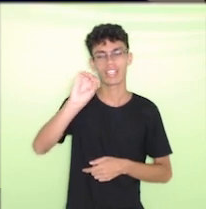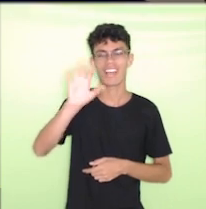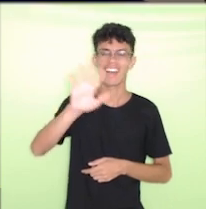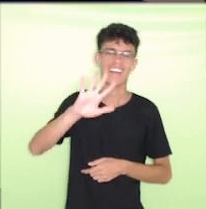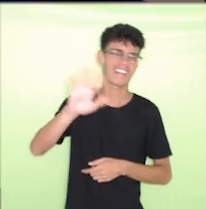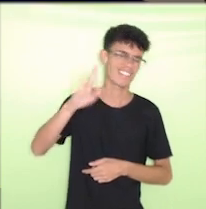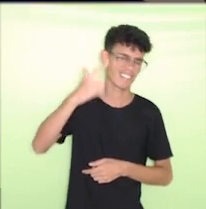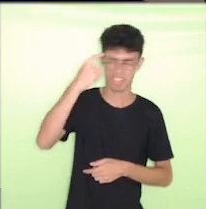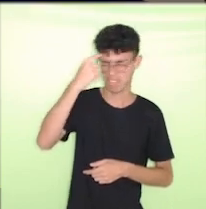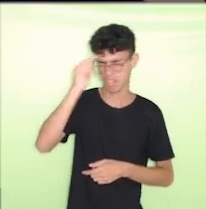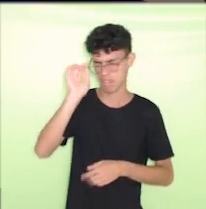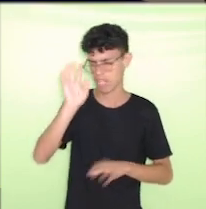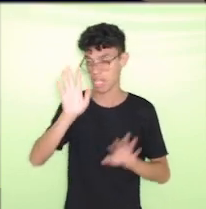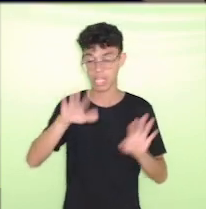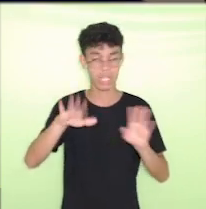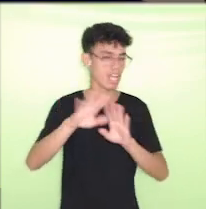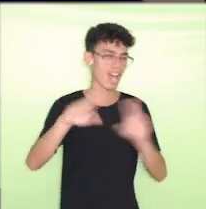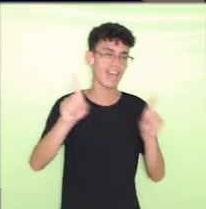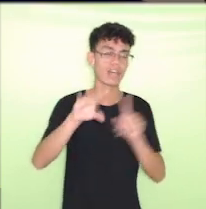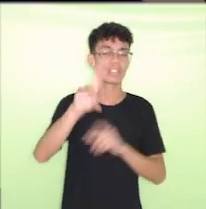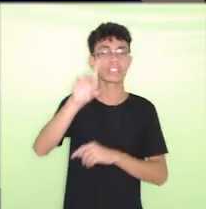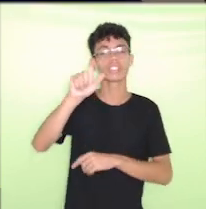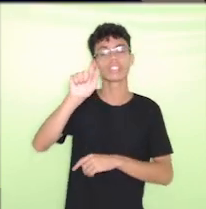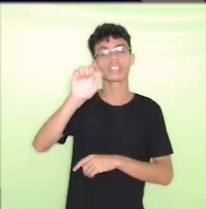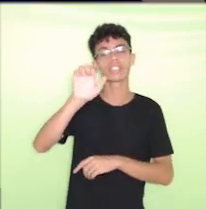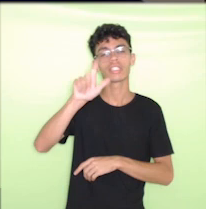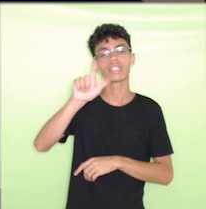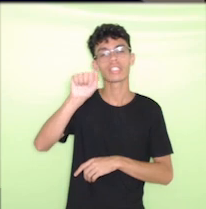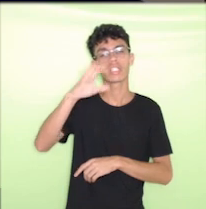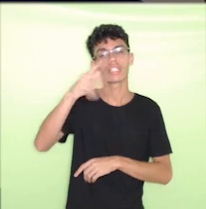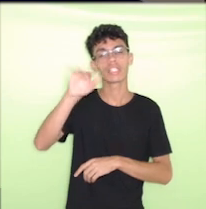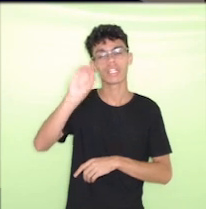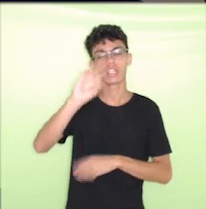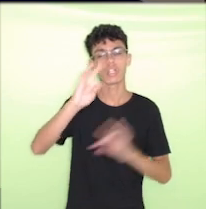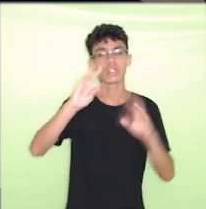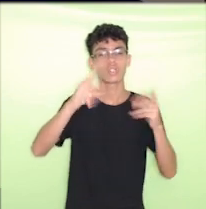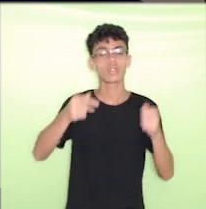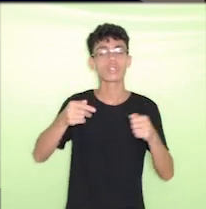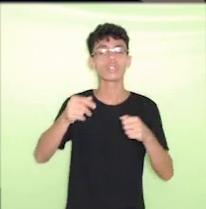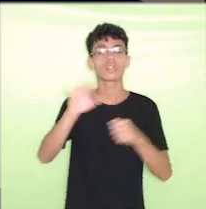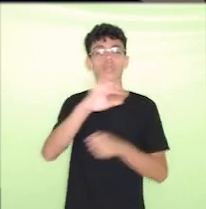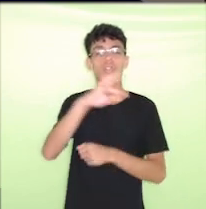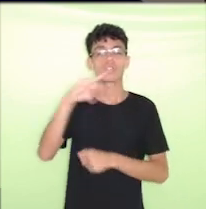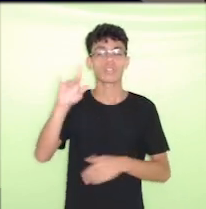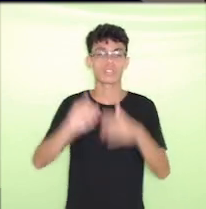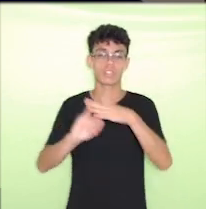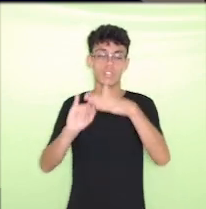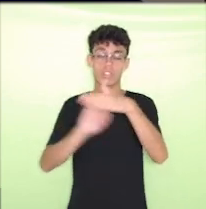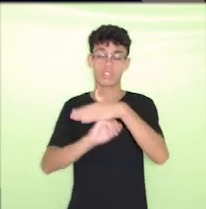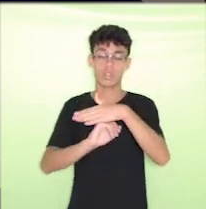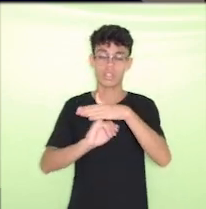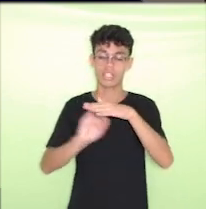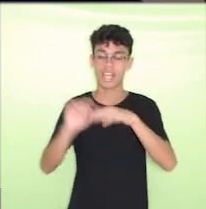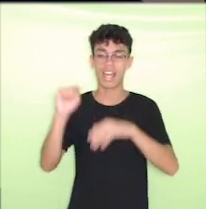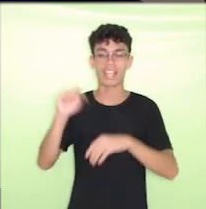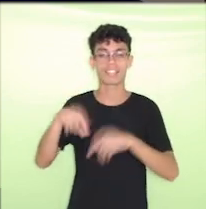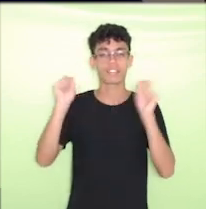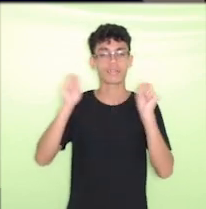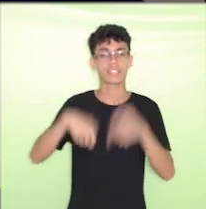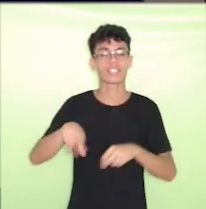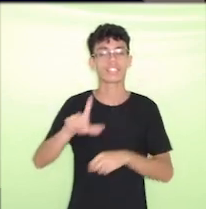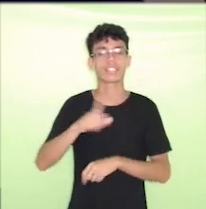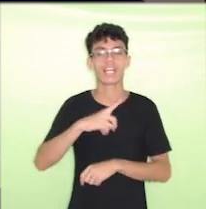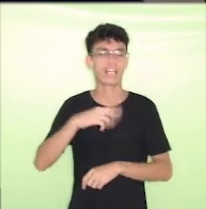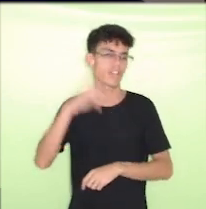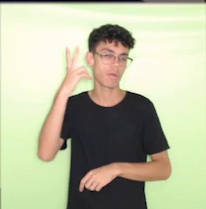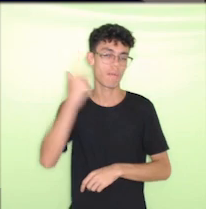pense nisso. Não será um caso de delação, pois todas as cooperadoras desse instituto são pessoas altamente capazes. É